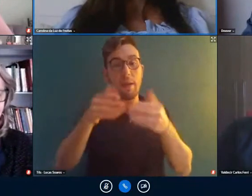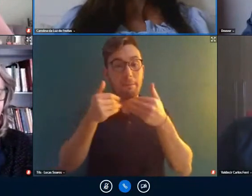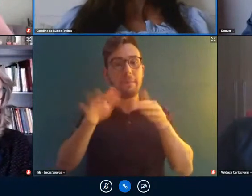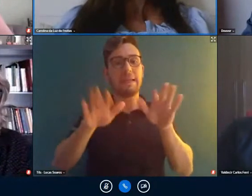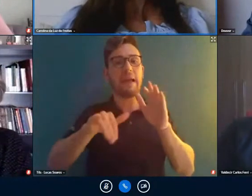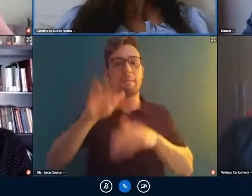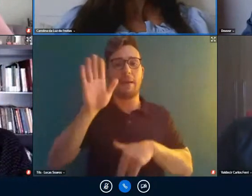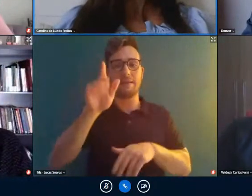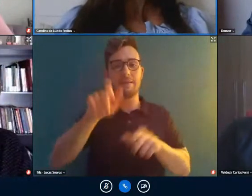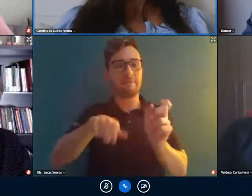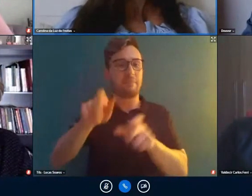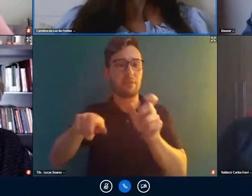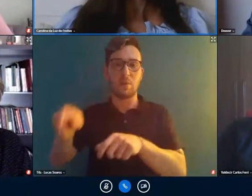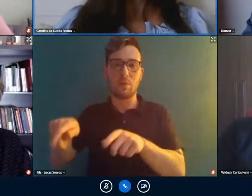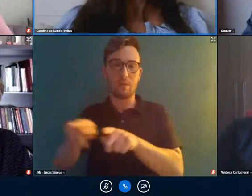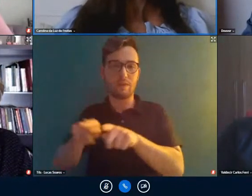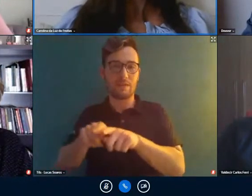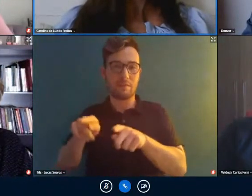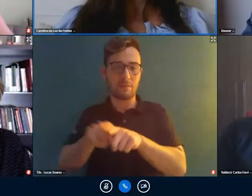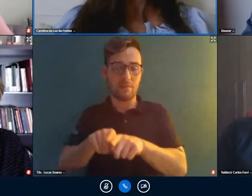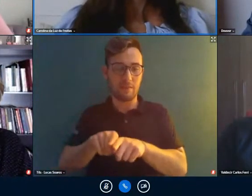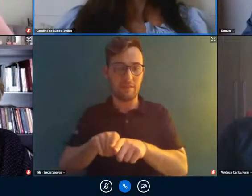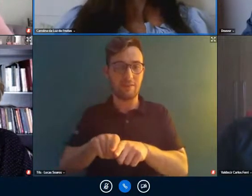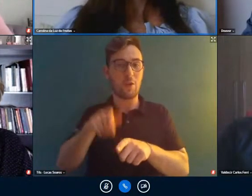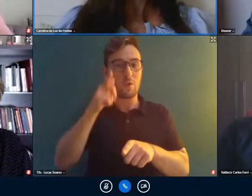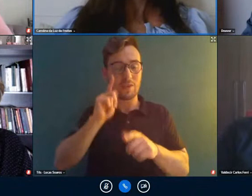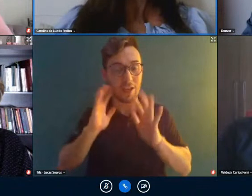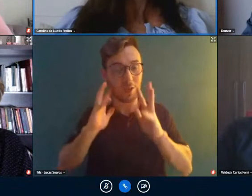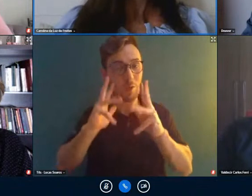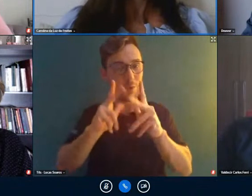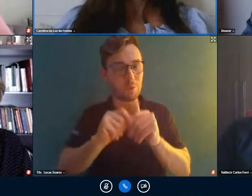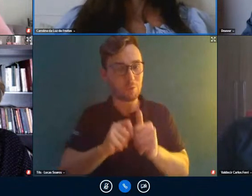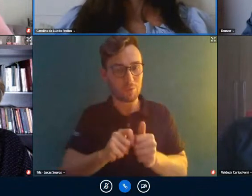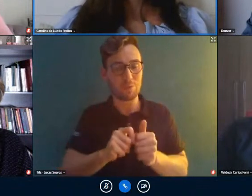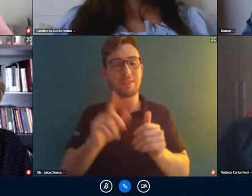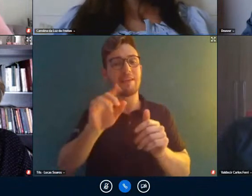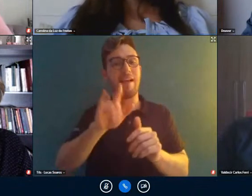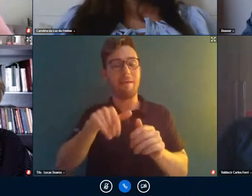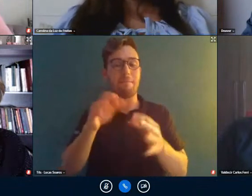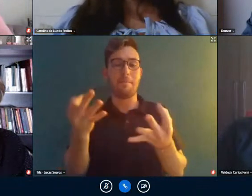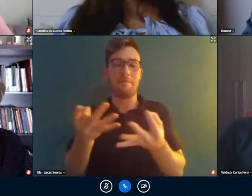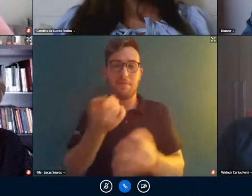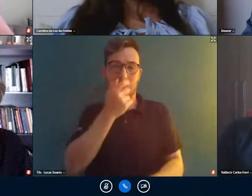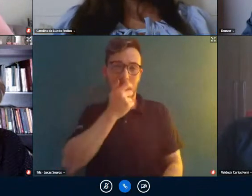pessoas, né? Que a gente conseguisse ajudar ainda mais pessoas no projeto, então seria perfeito.